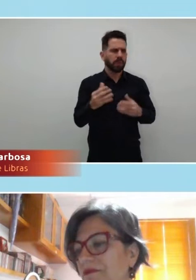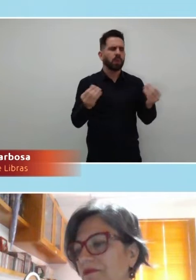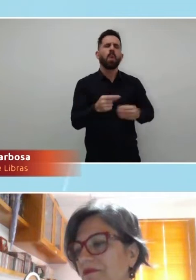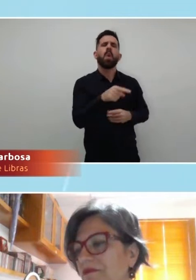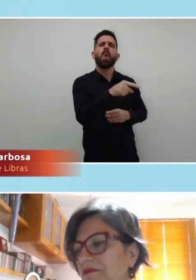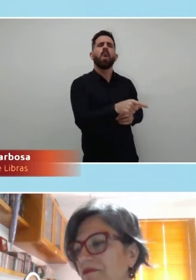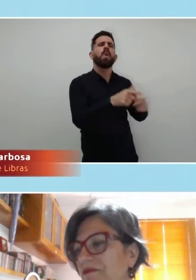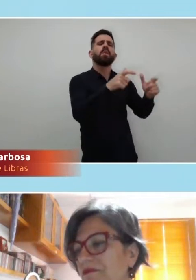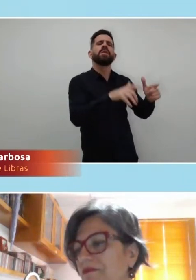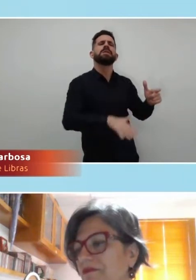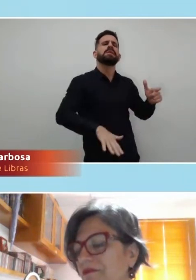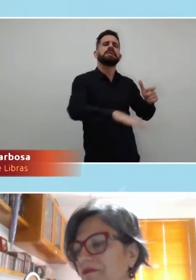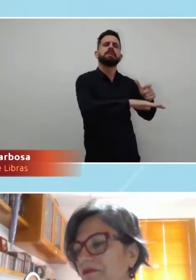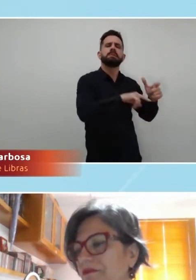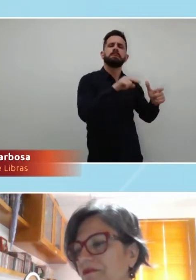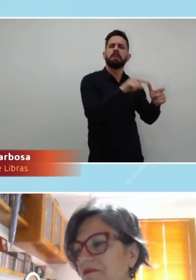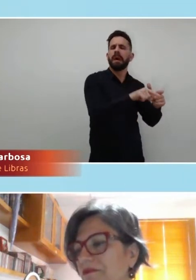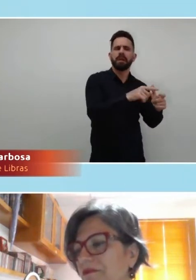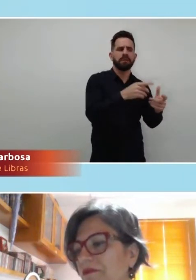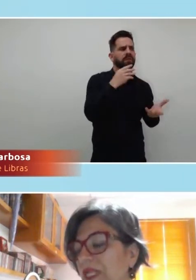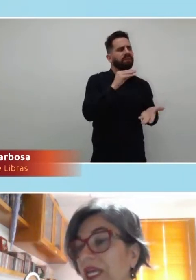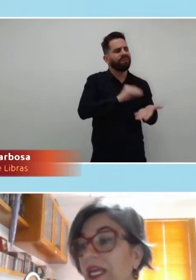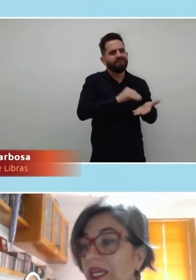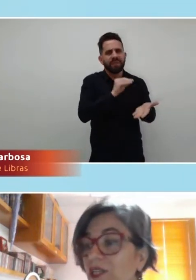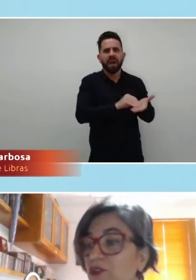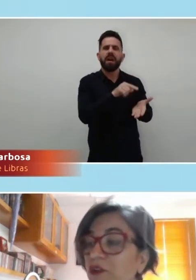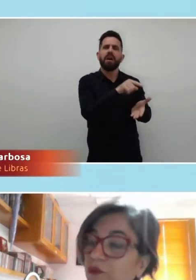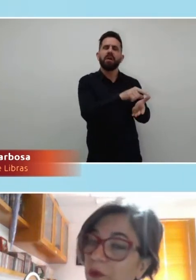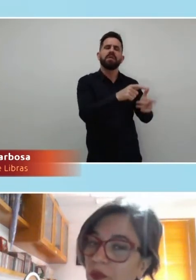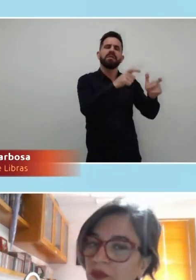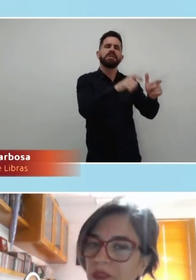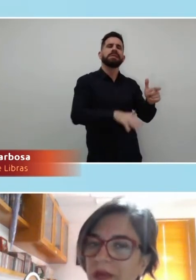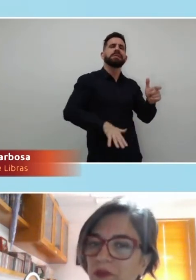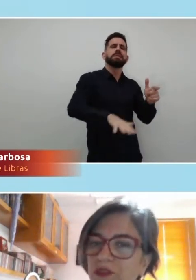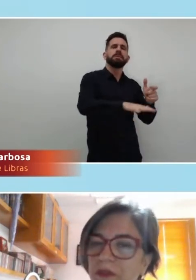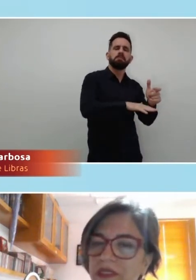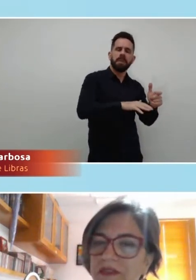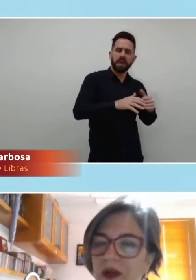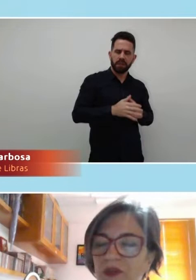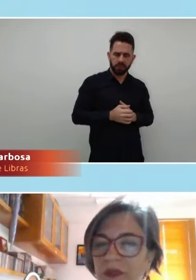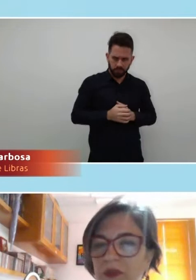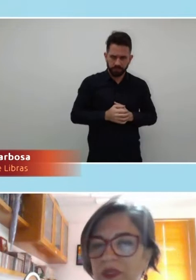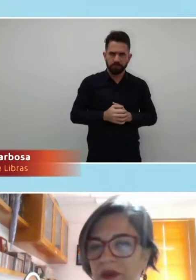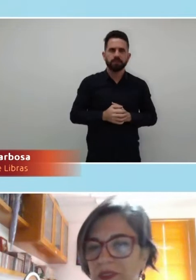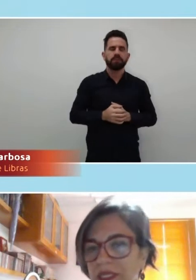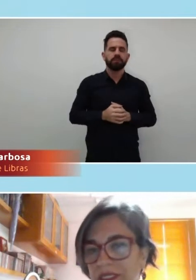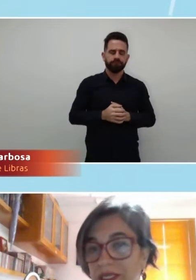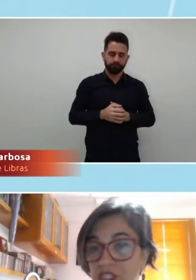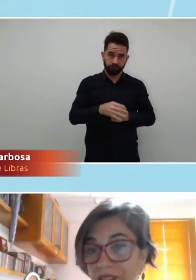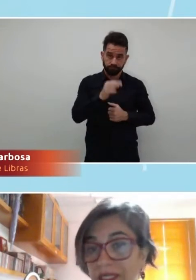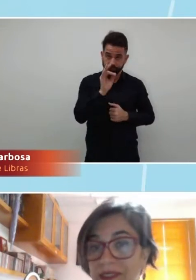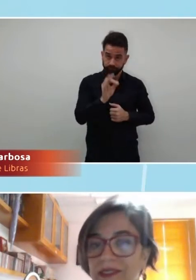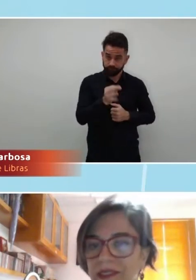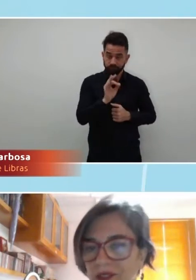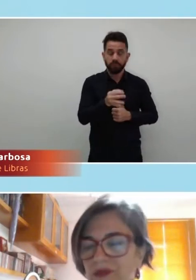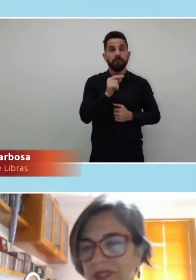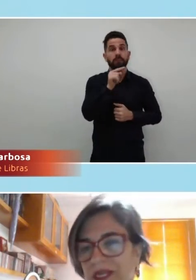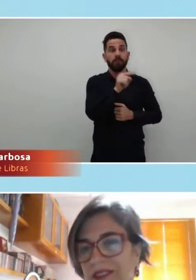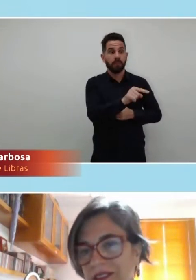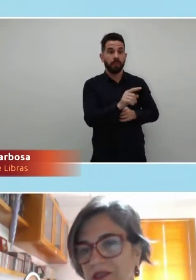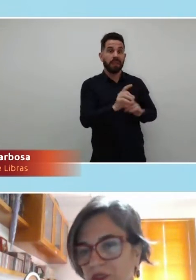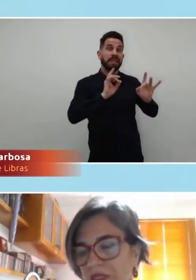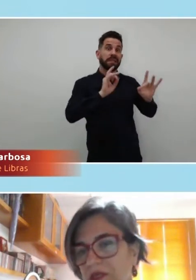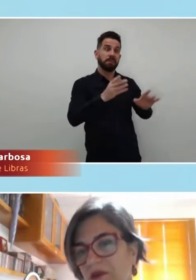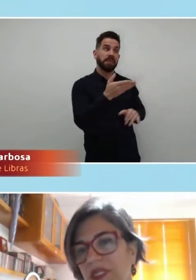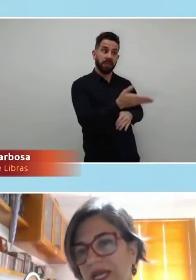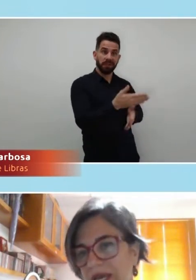falta ainda para esse espaço ser mais acessível? Isso, e é muito especial, né? Porque é uma secretaria de atenção, né?